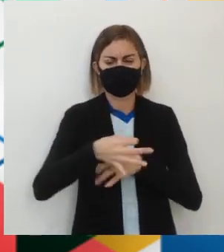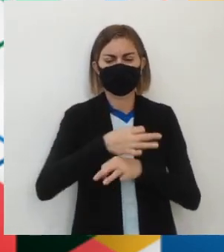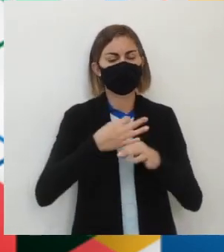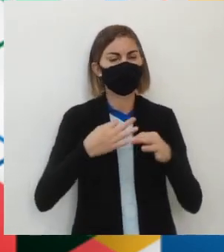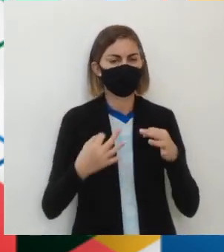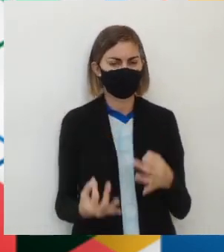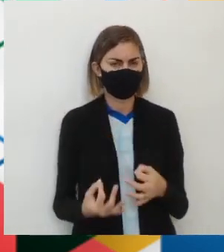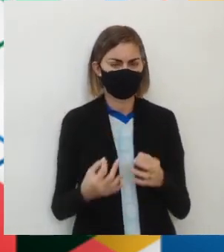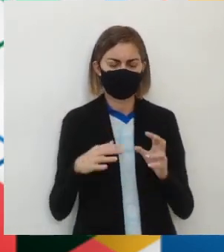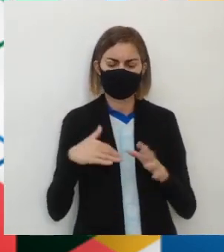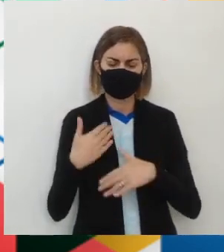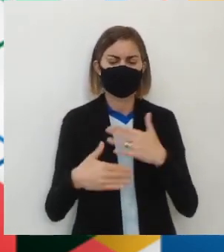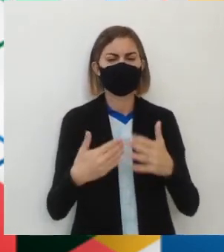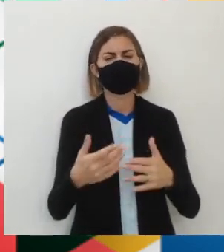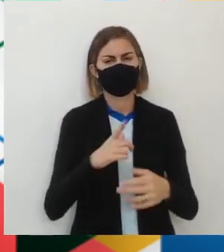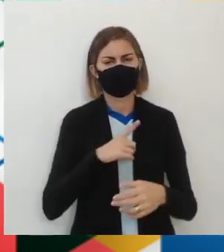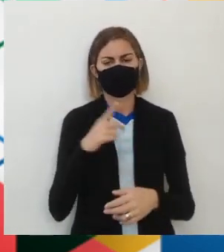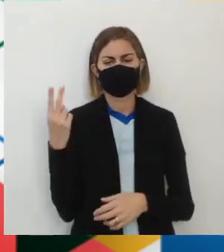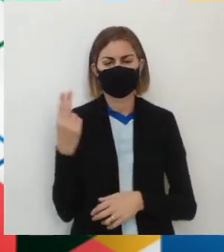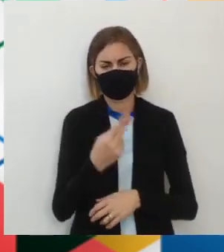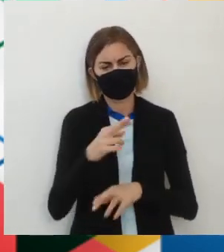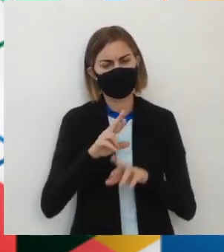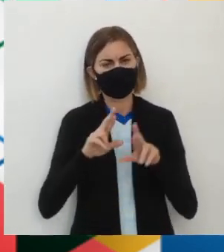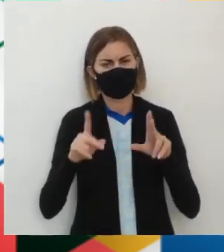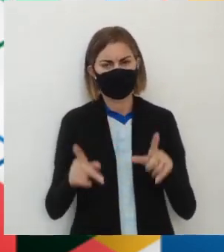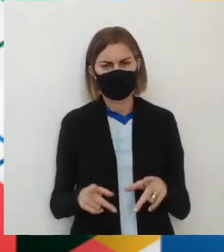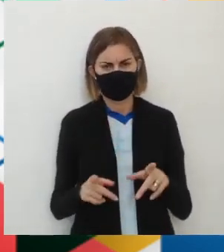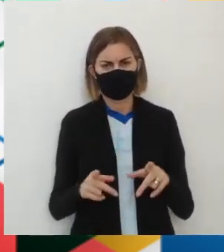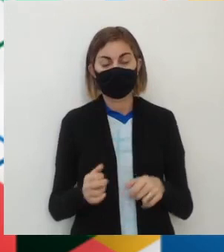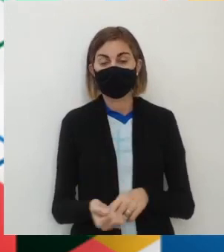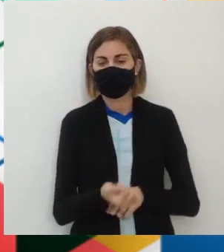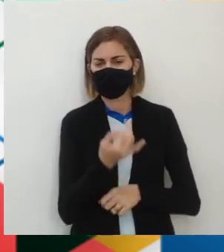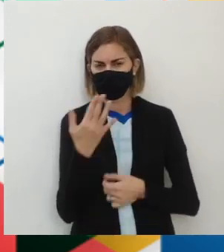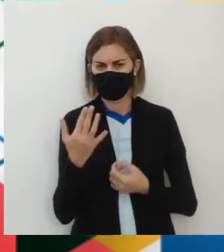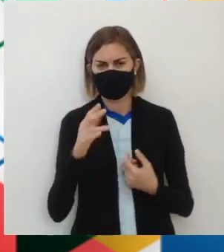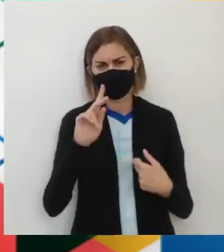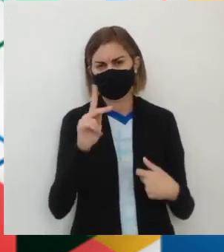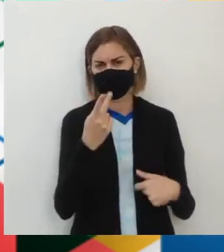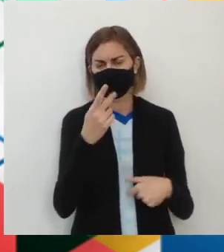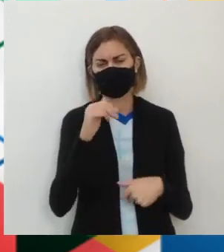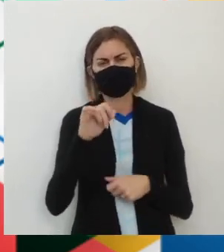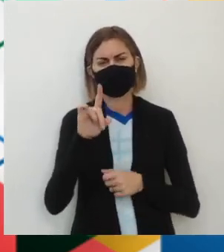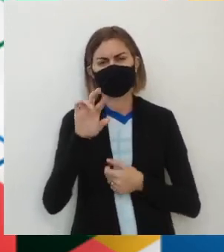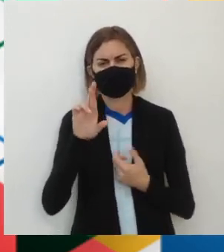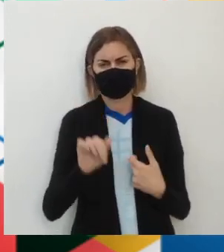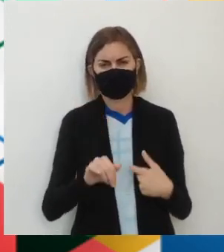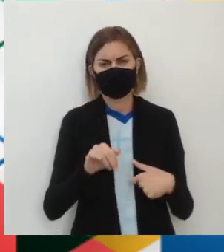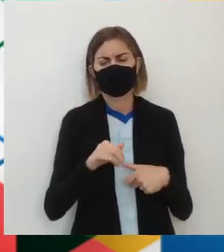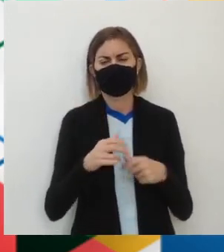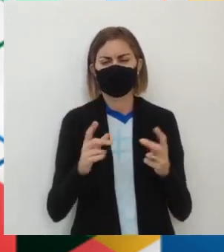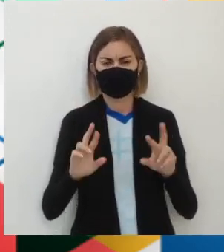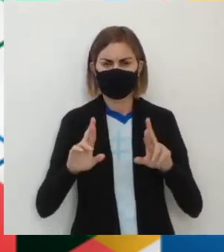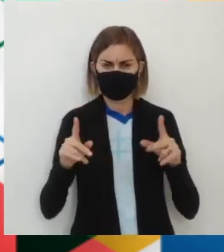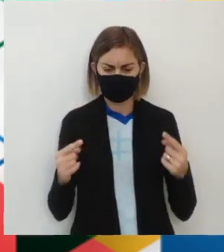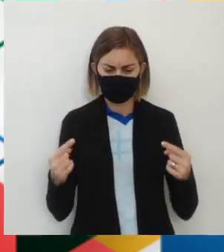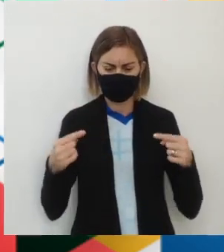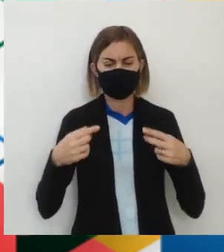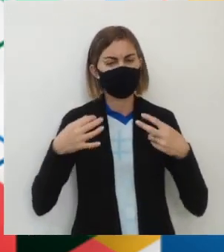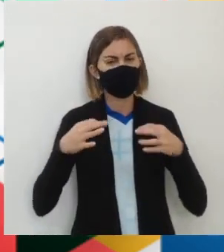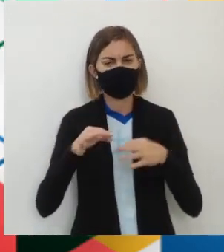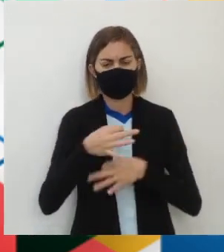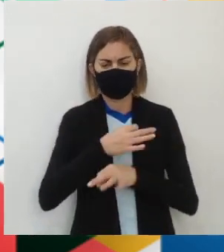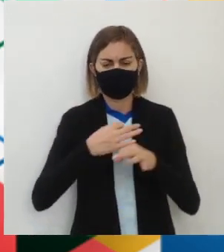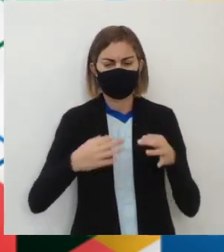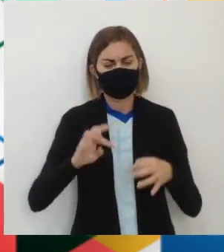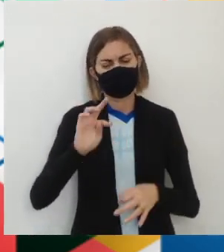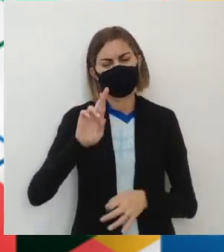moléculas e, consequentemente, a gente vai dar nomes diferentes. Quando os hidrogênios estão para lados opostos, a molécula é dita